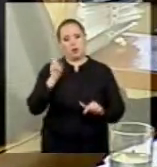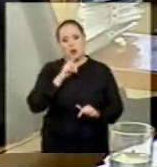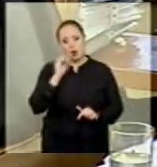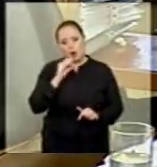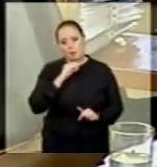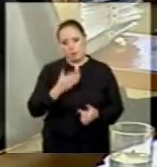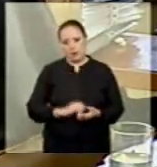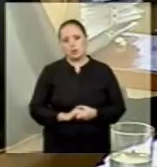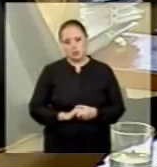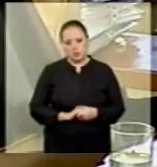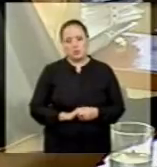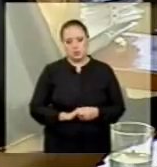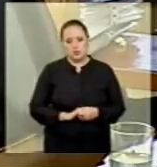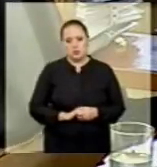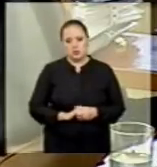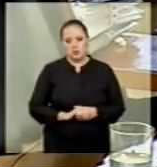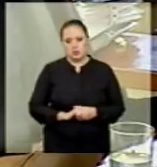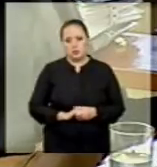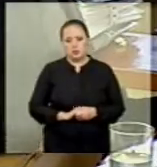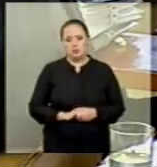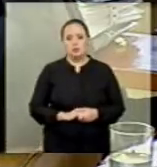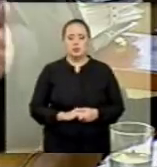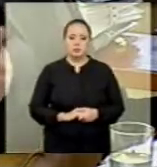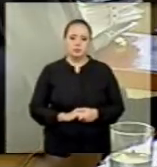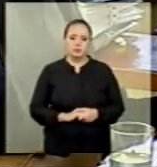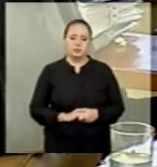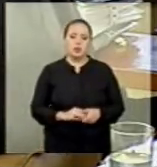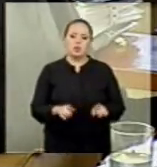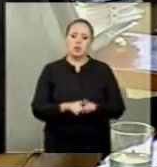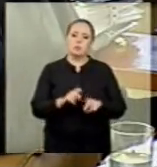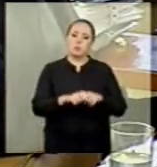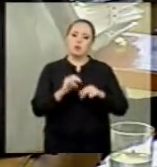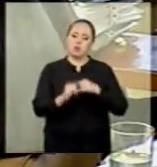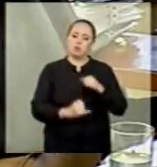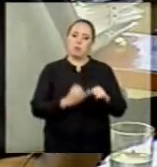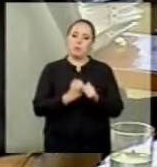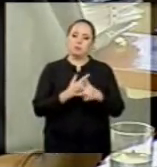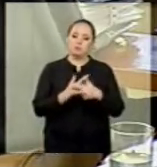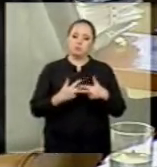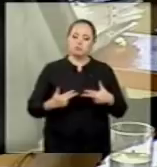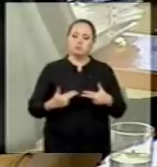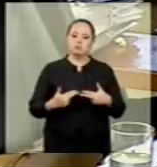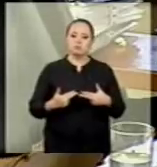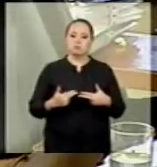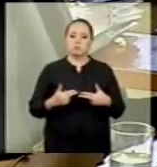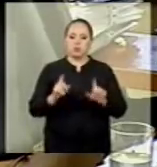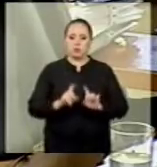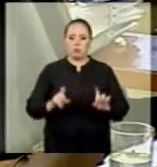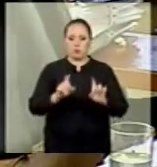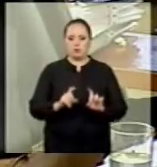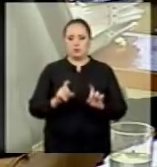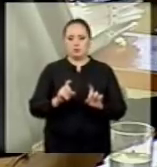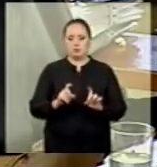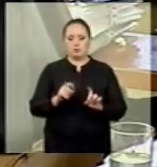E facilitado pela informatização, pelos elementos que Vossa Excelência sempre